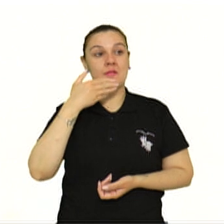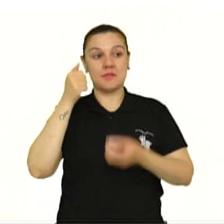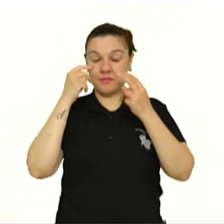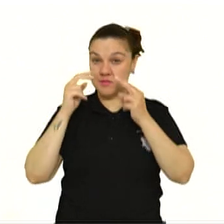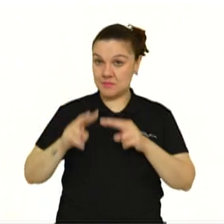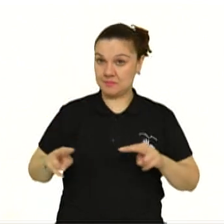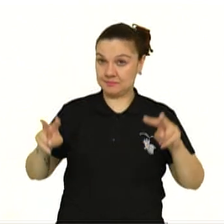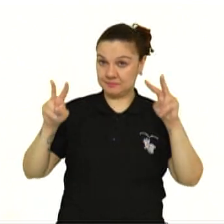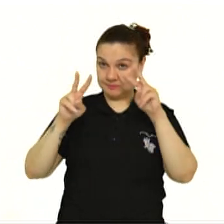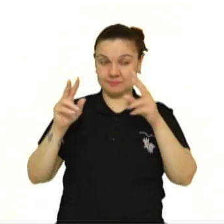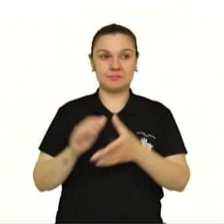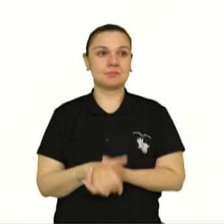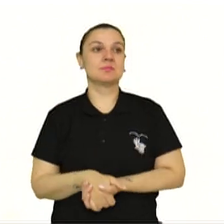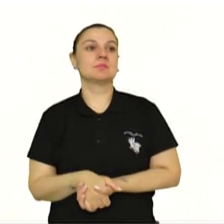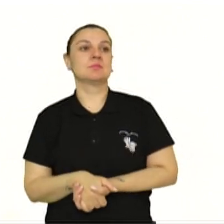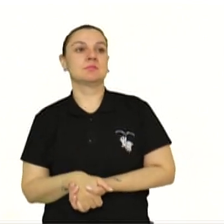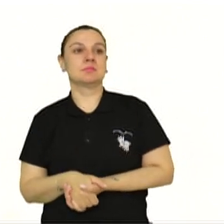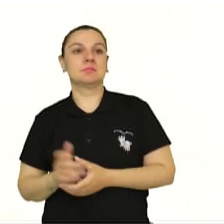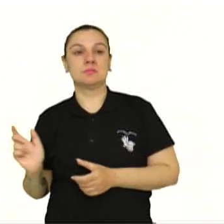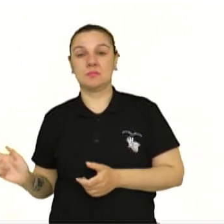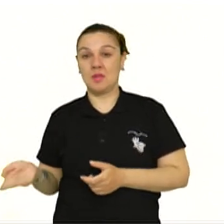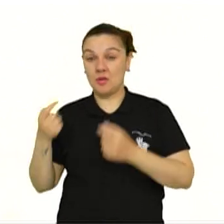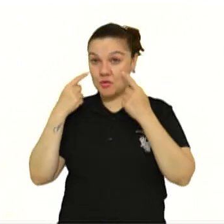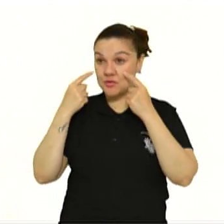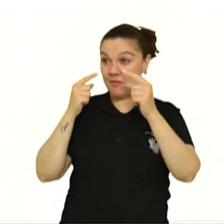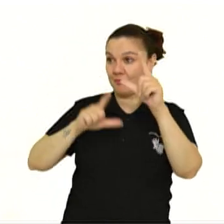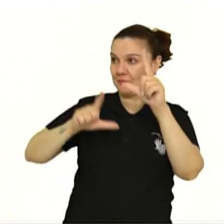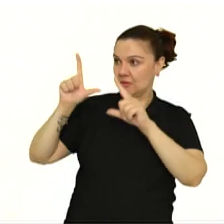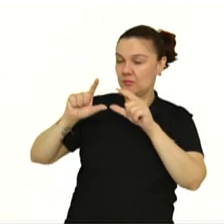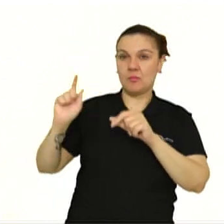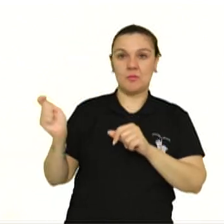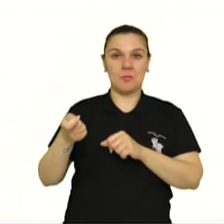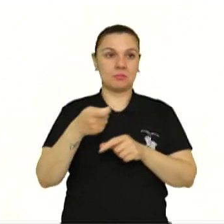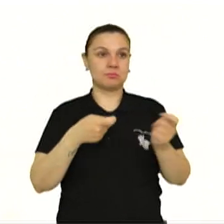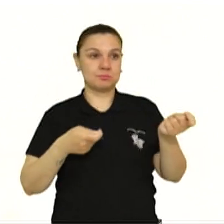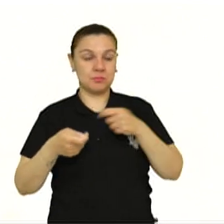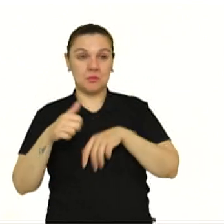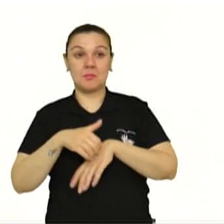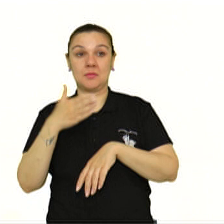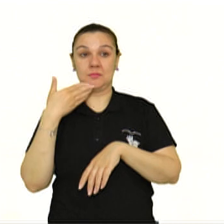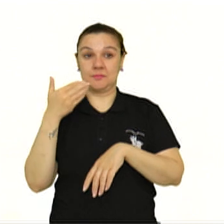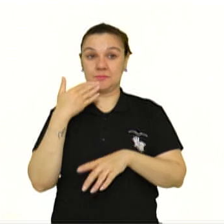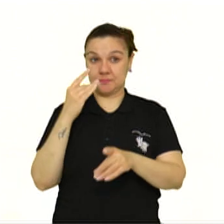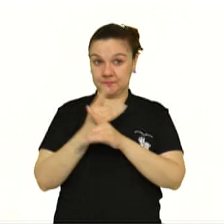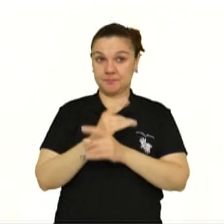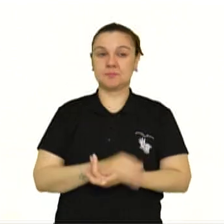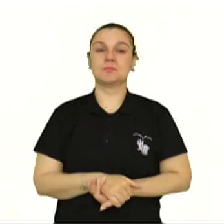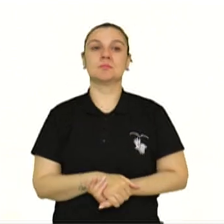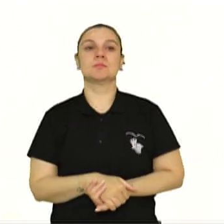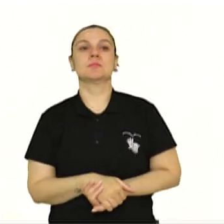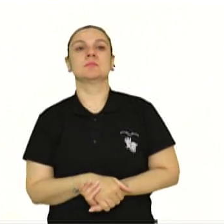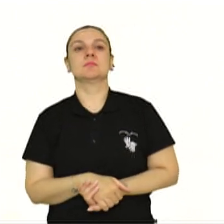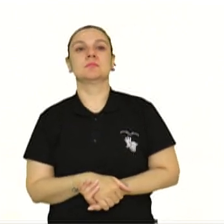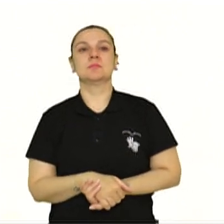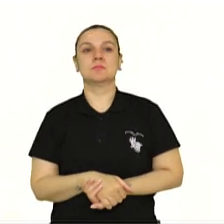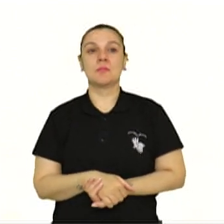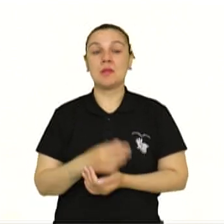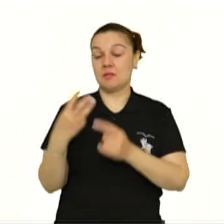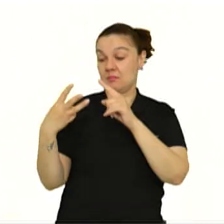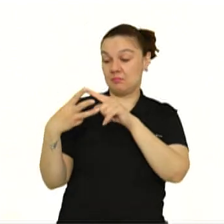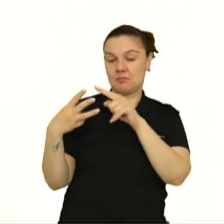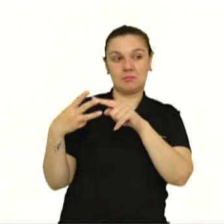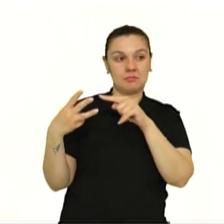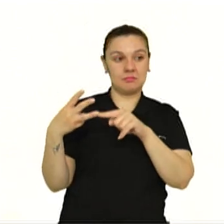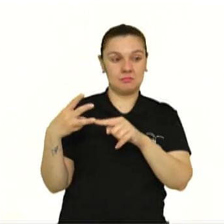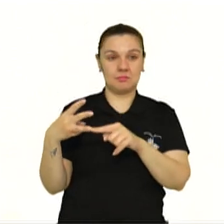maior visibilidade, né? No jogo a gente está assistindo na televisão, então ela é para ela ficar mais fácil para enxergar o jogo, para ver o jogo.